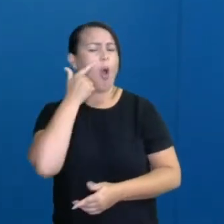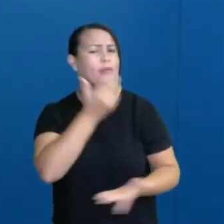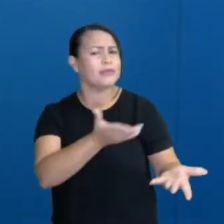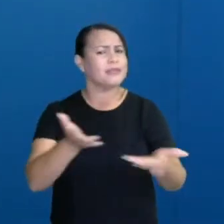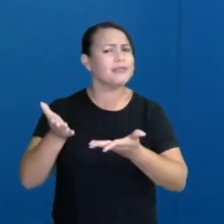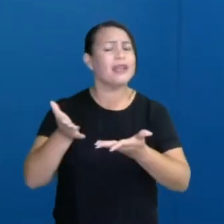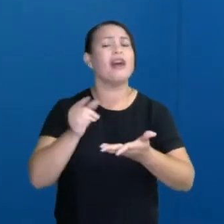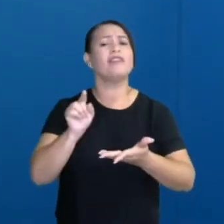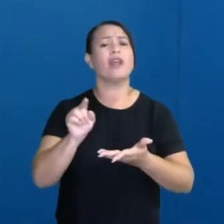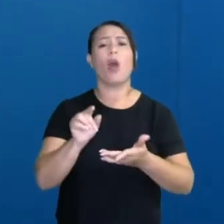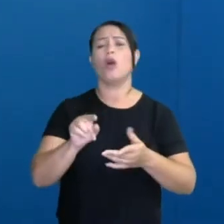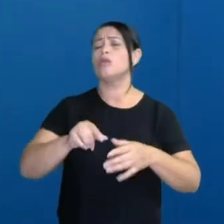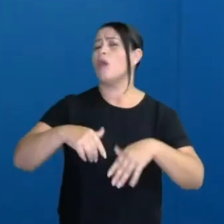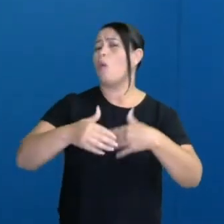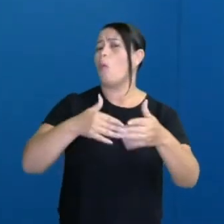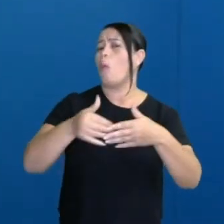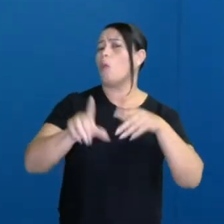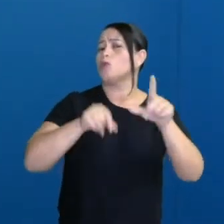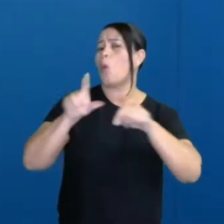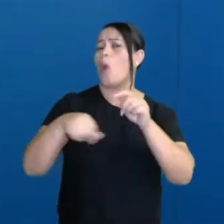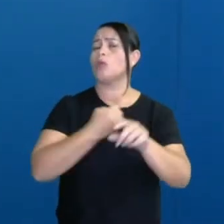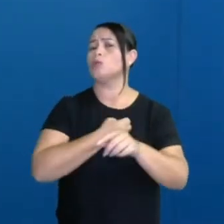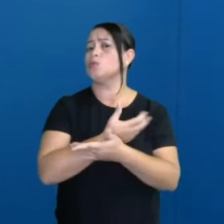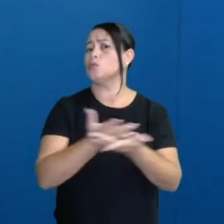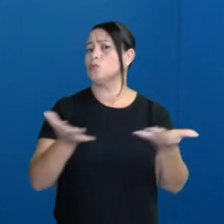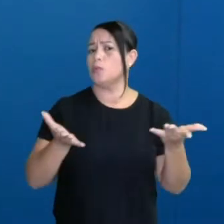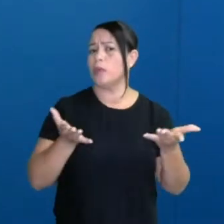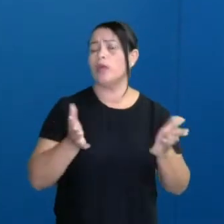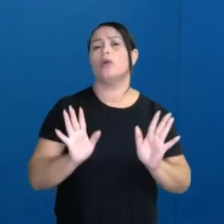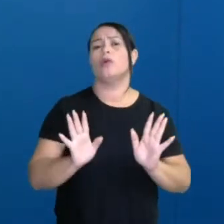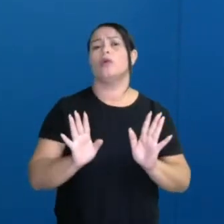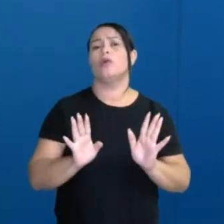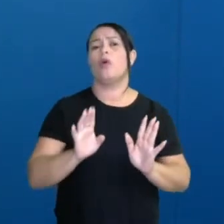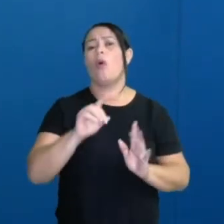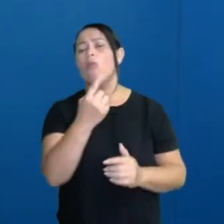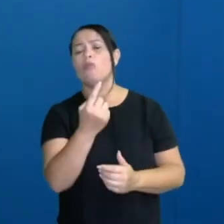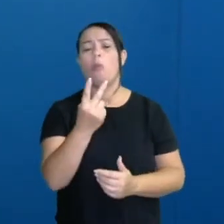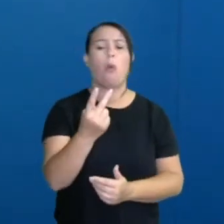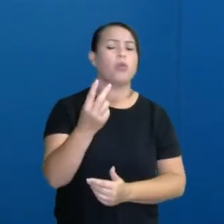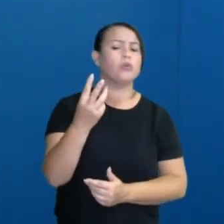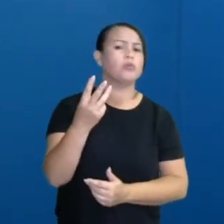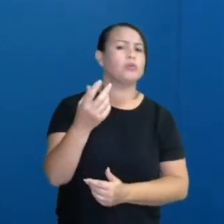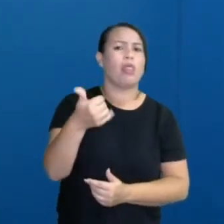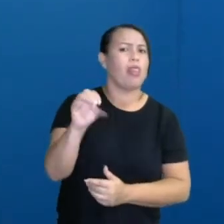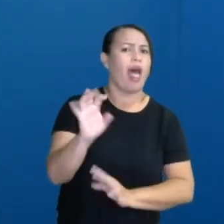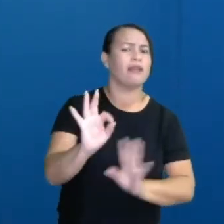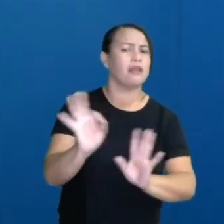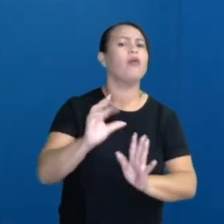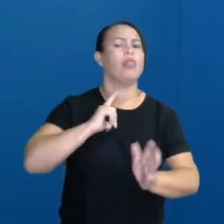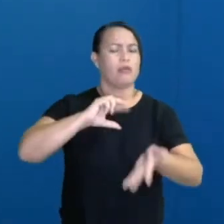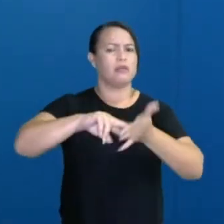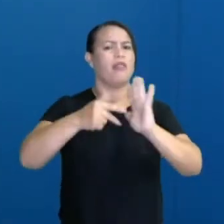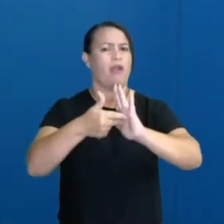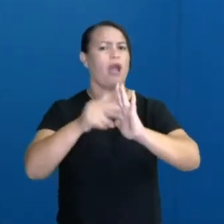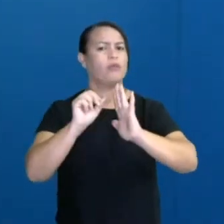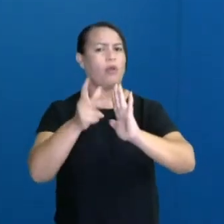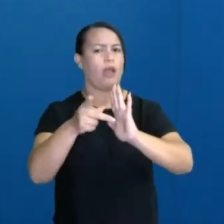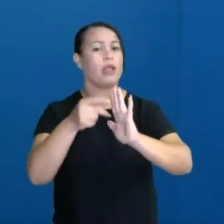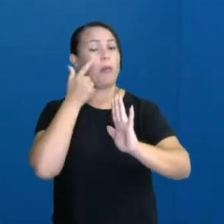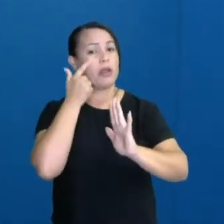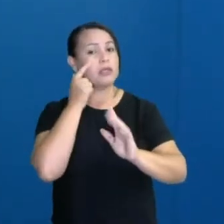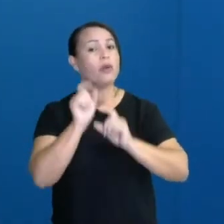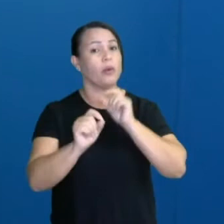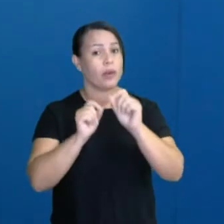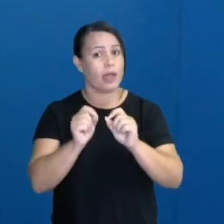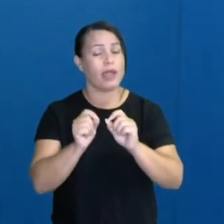não é dada de um número aleatório, tá? 1, 8, 10, não. Tem o significado, tá ok? Então, para